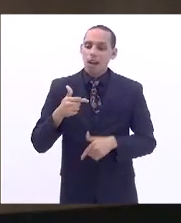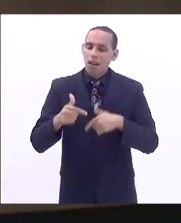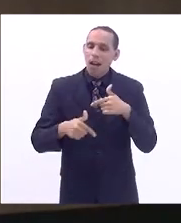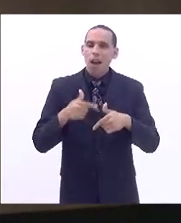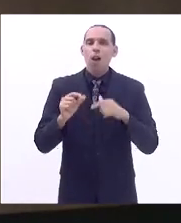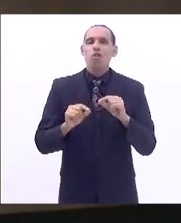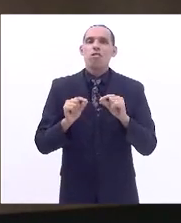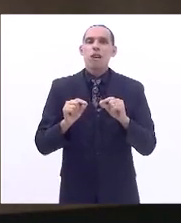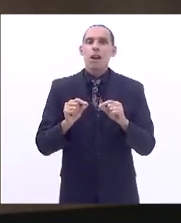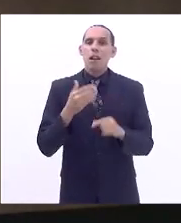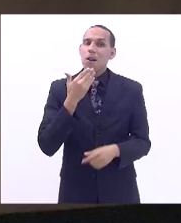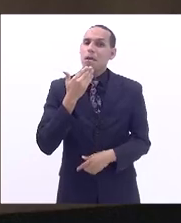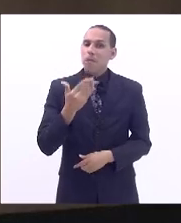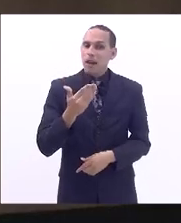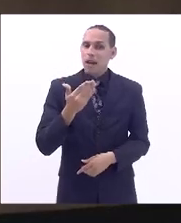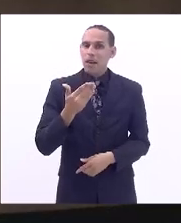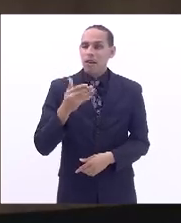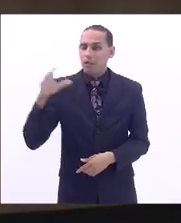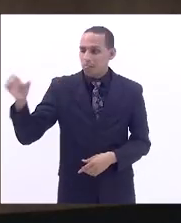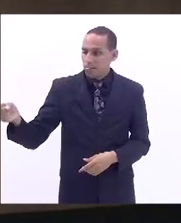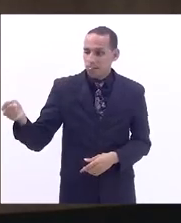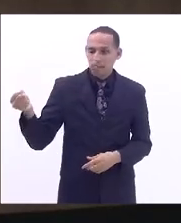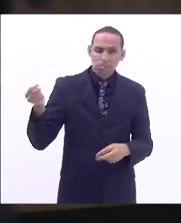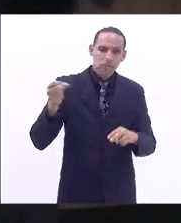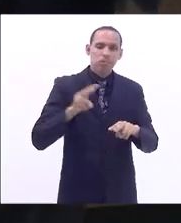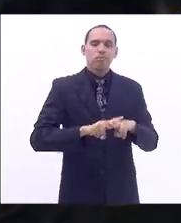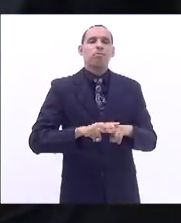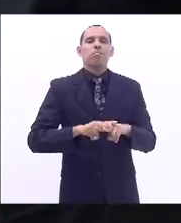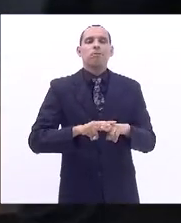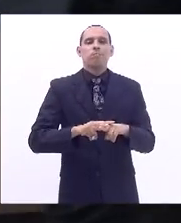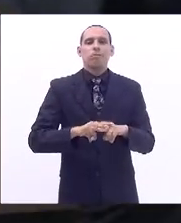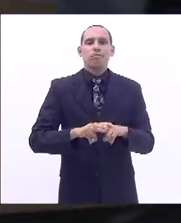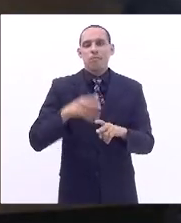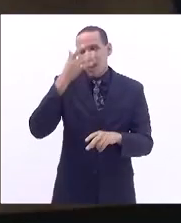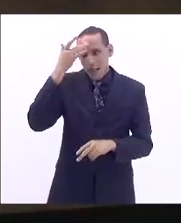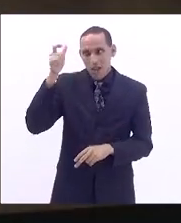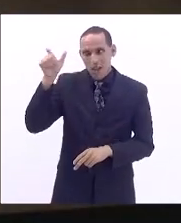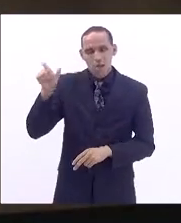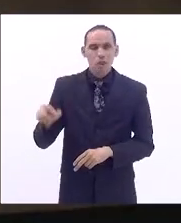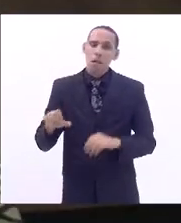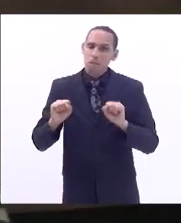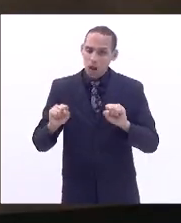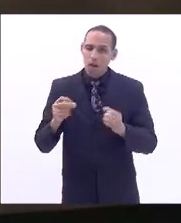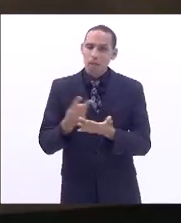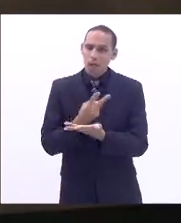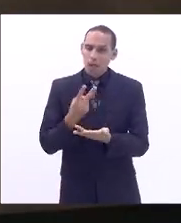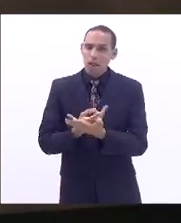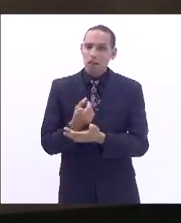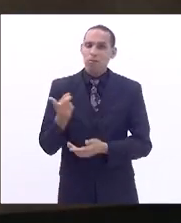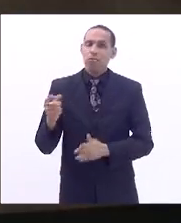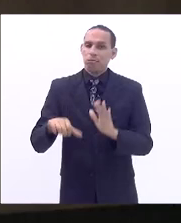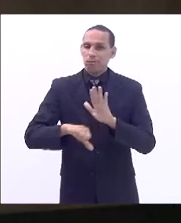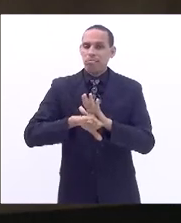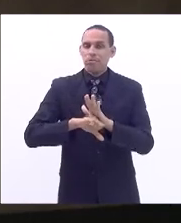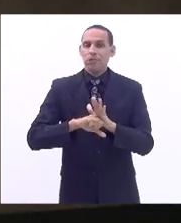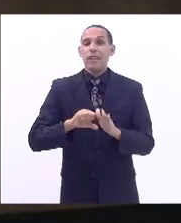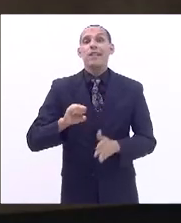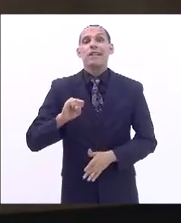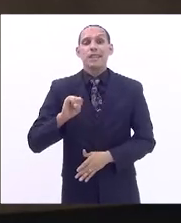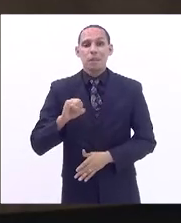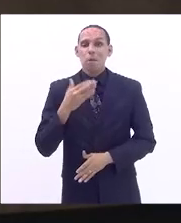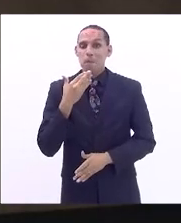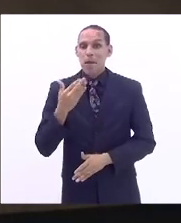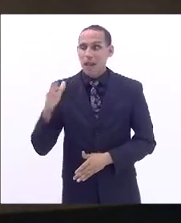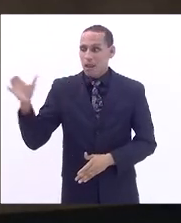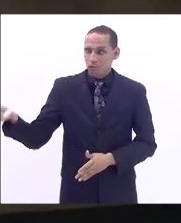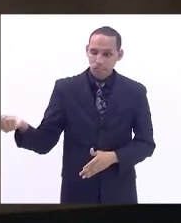pedir ou não a prisão daquele suspeito daquele suposto autor e uma vez